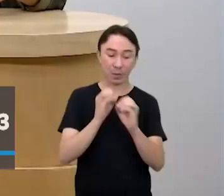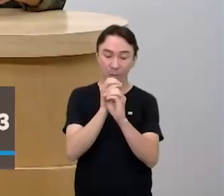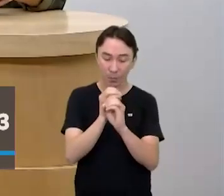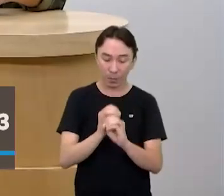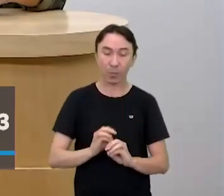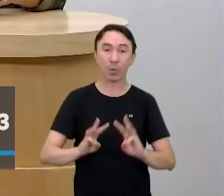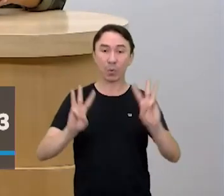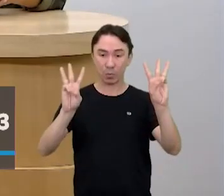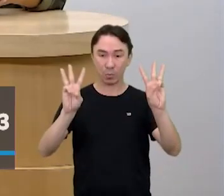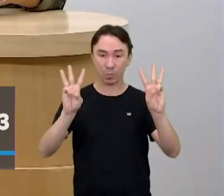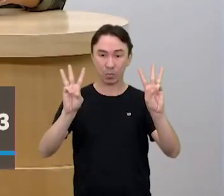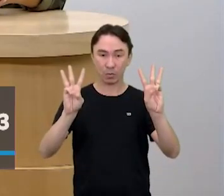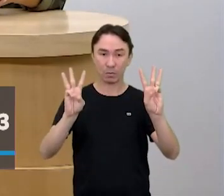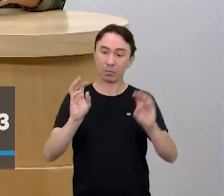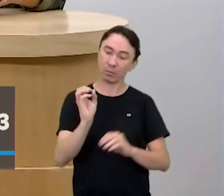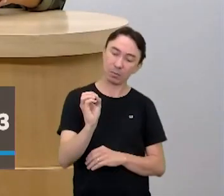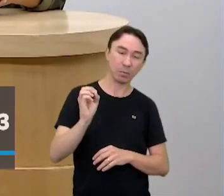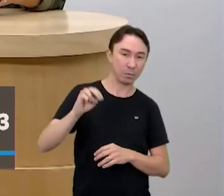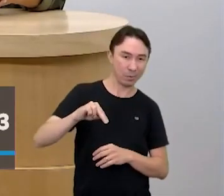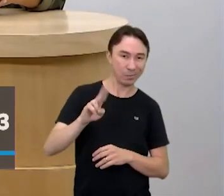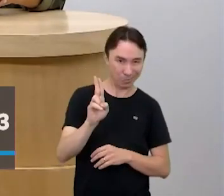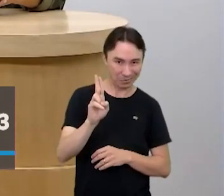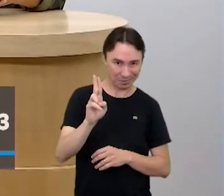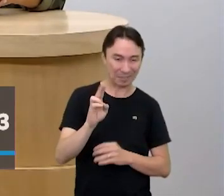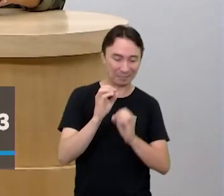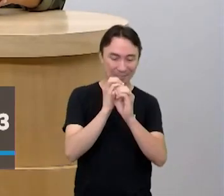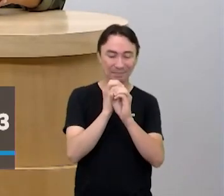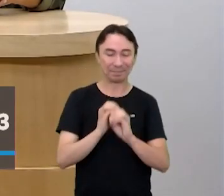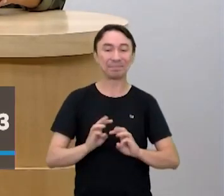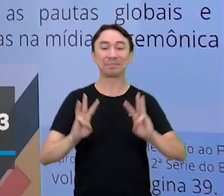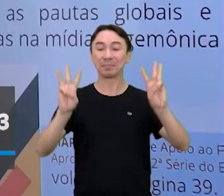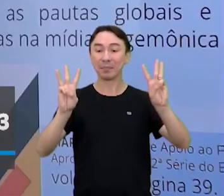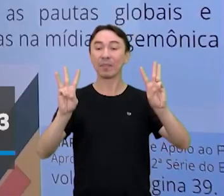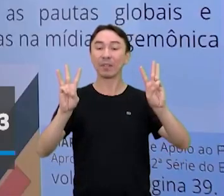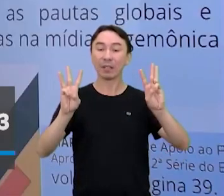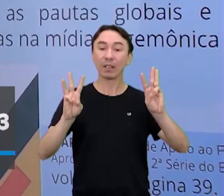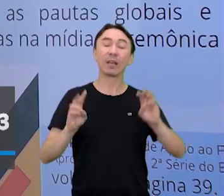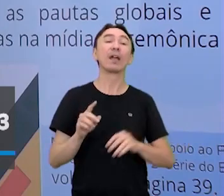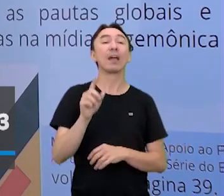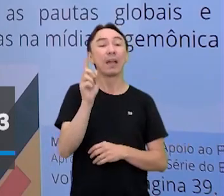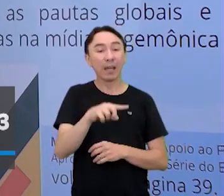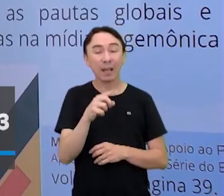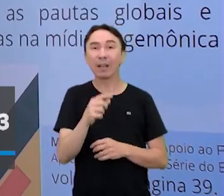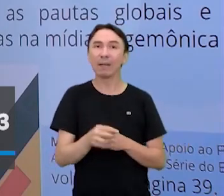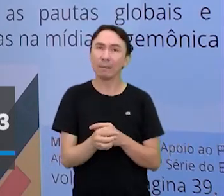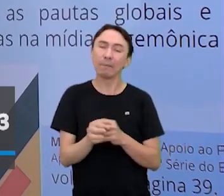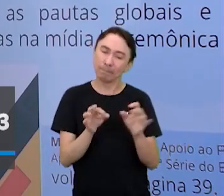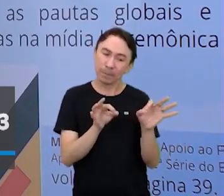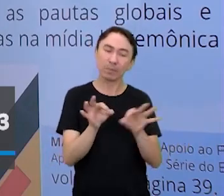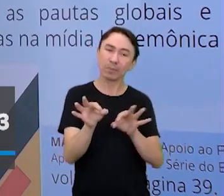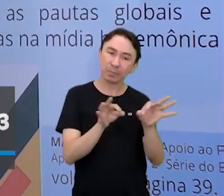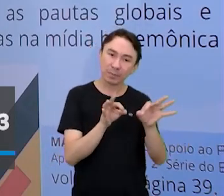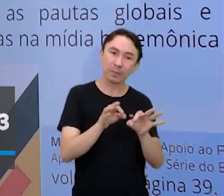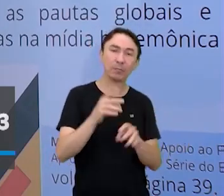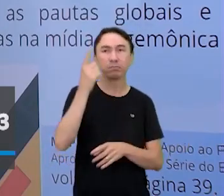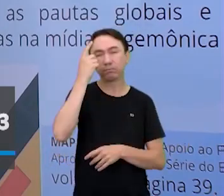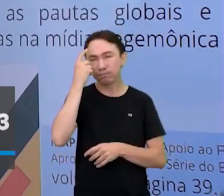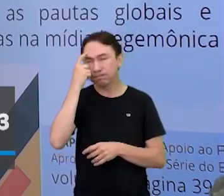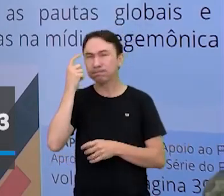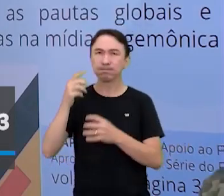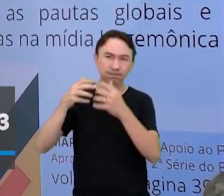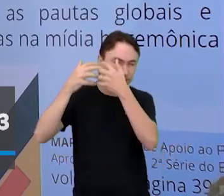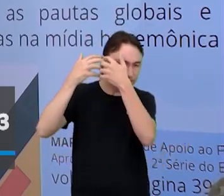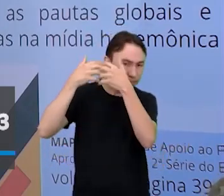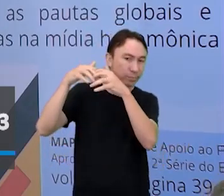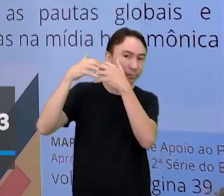E esse organismo ele é responsável por organizar mesmo uma espécie de pensamento. Embora muito criticado em